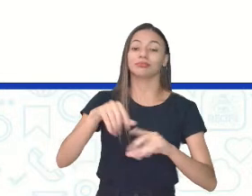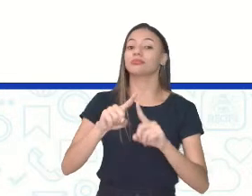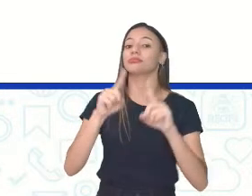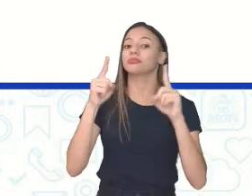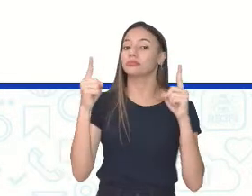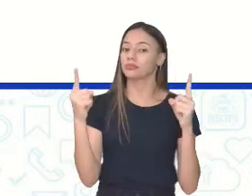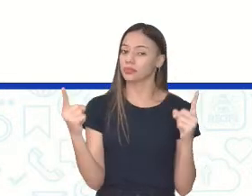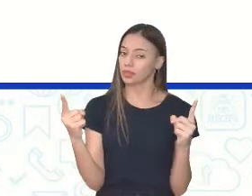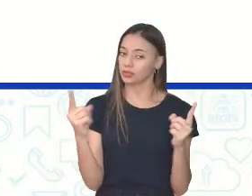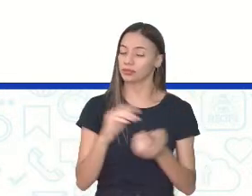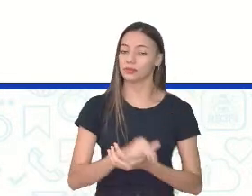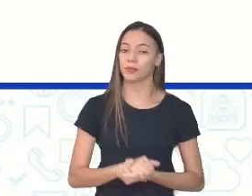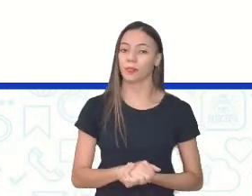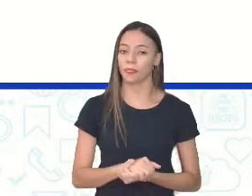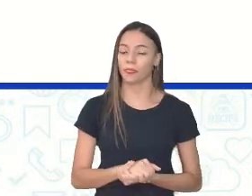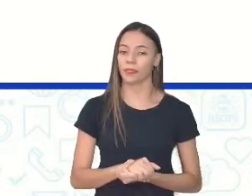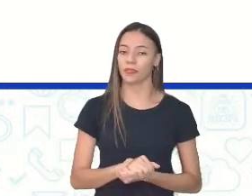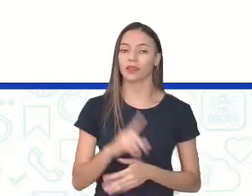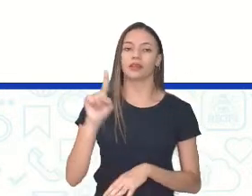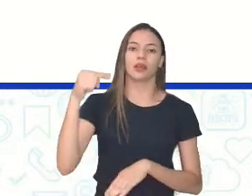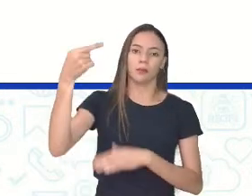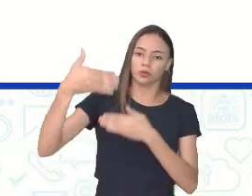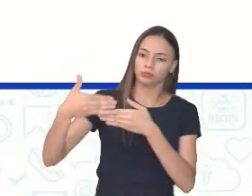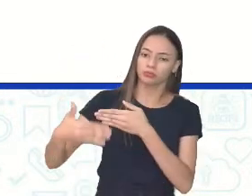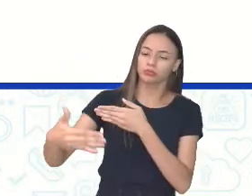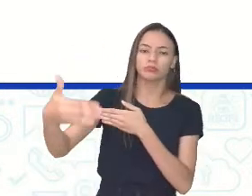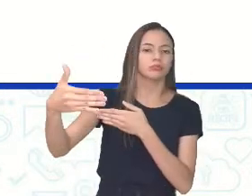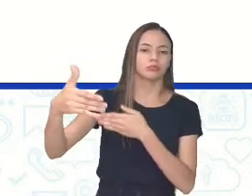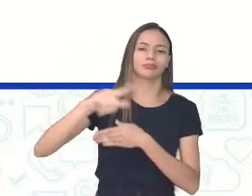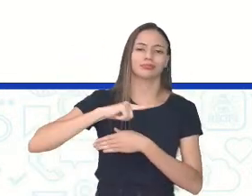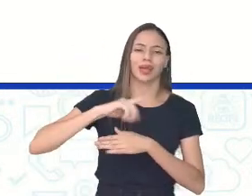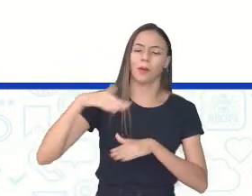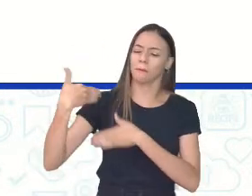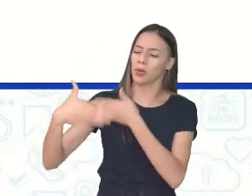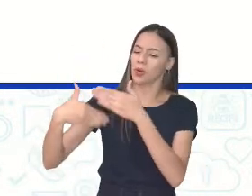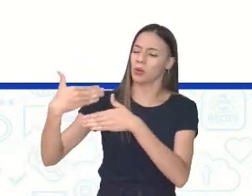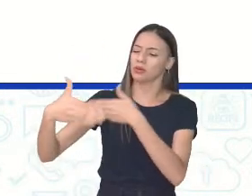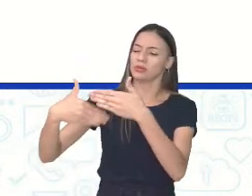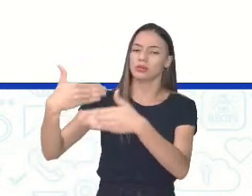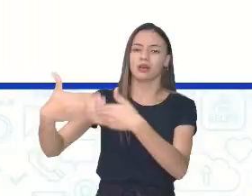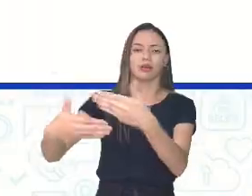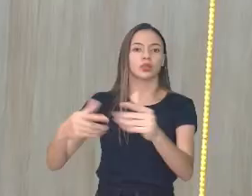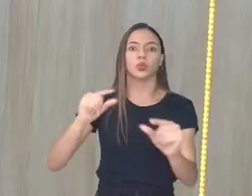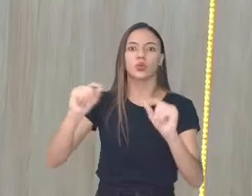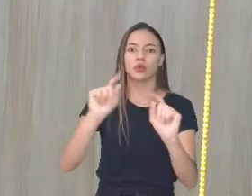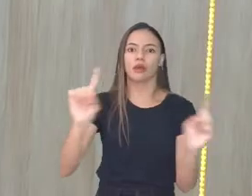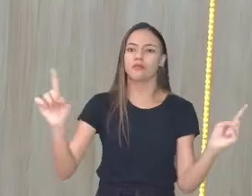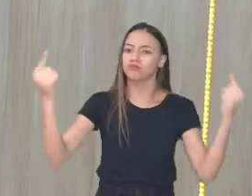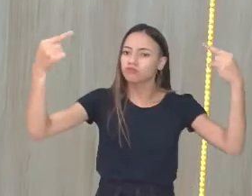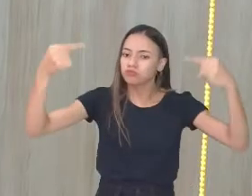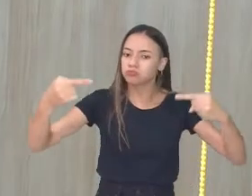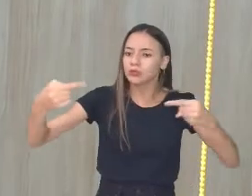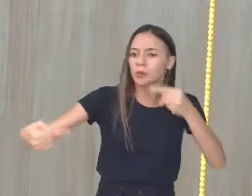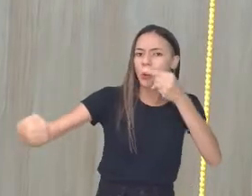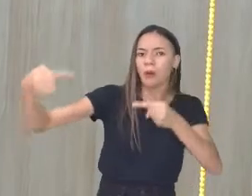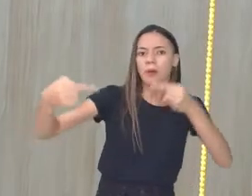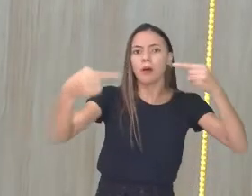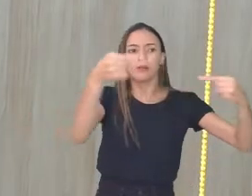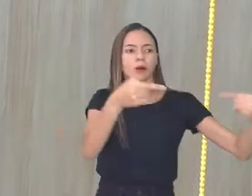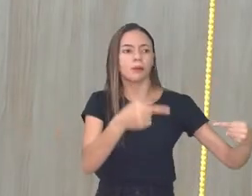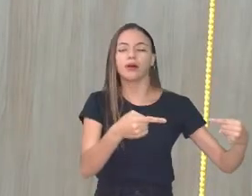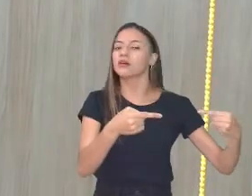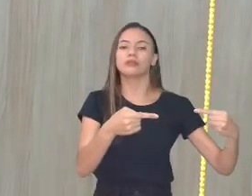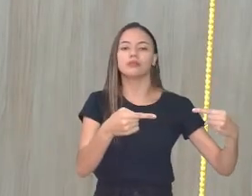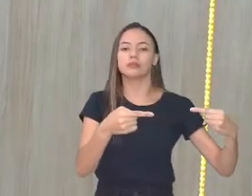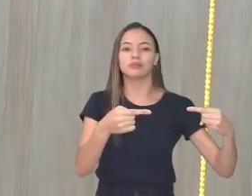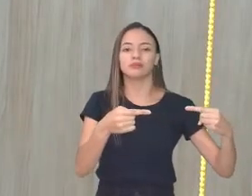aí, mais na frente, a gente vai ter todo um processo, né, de disputas, né, internas, referentes, né,